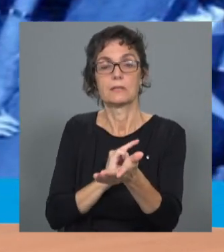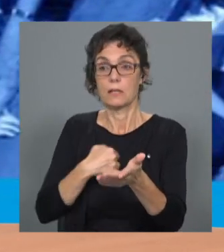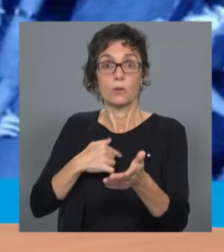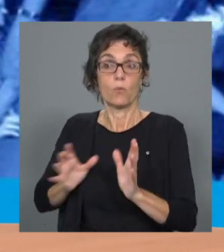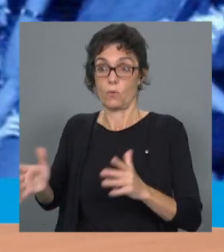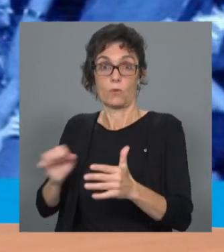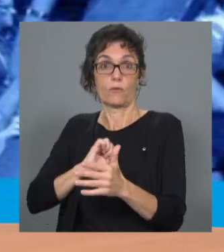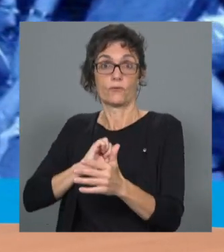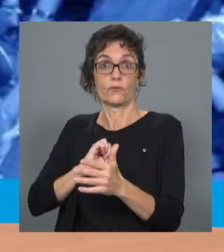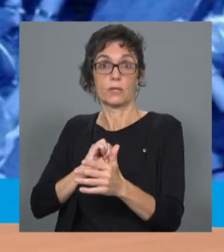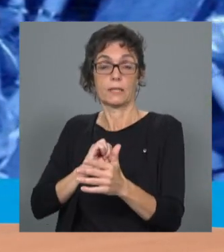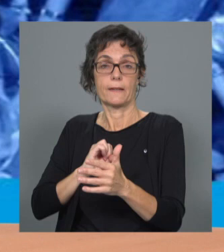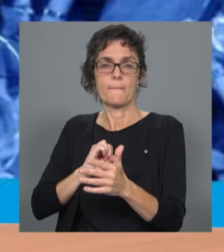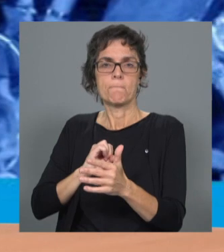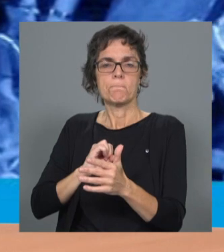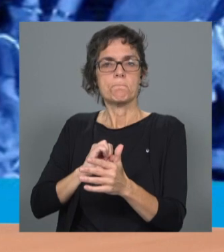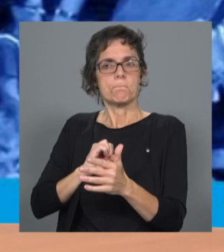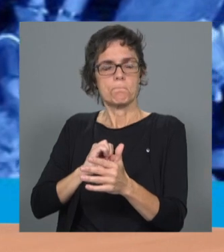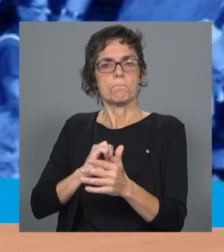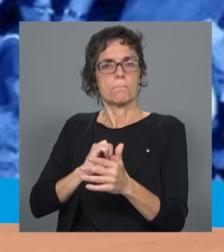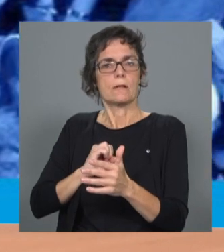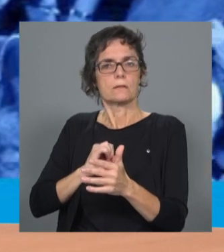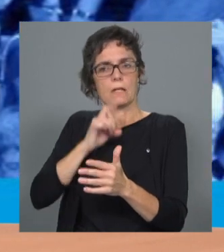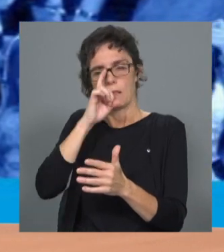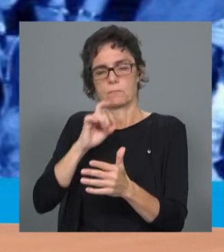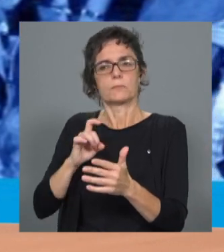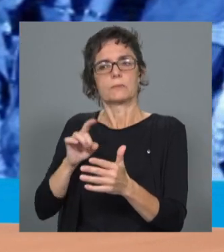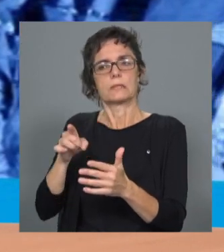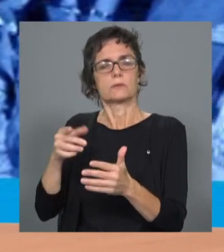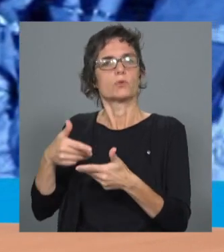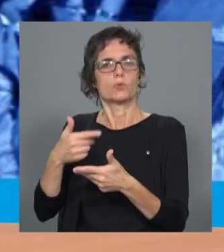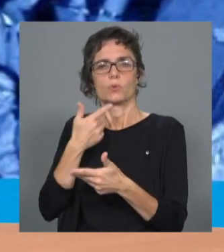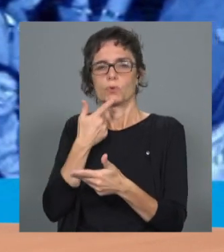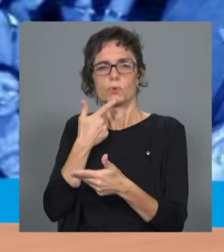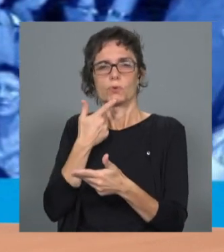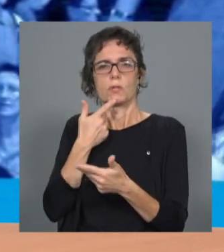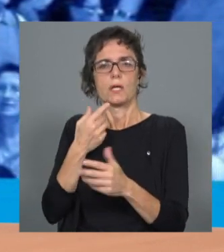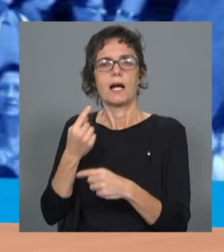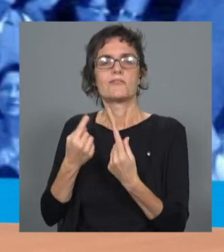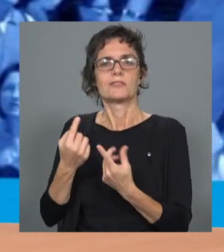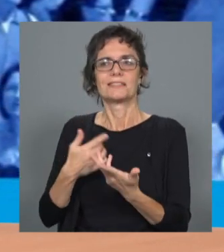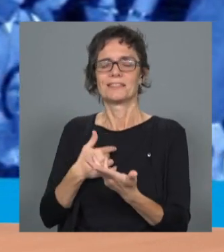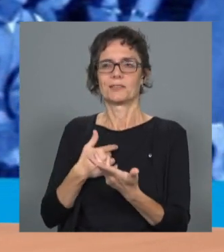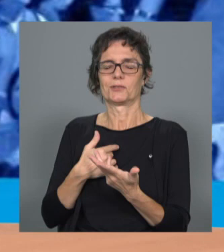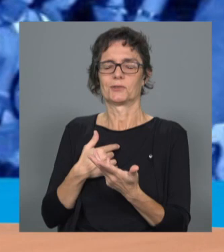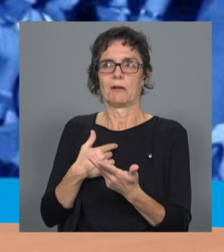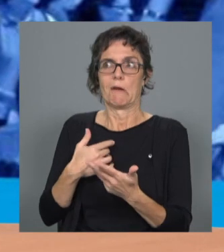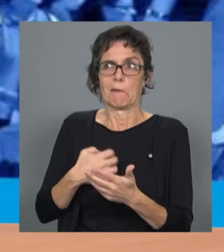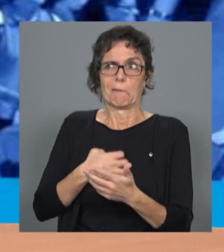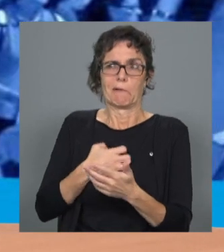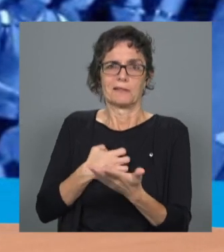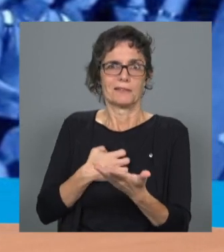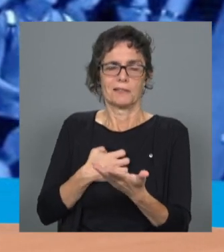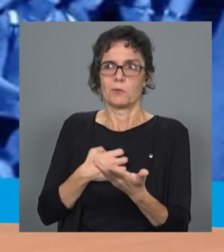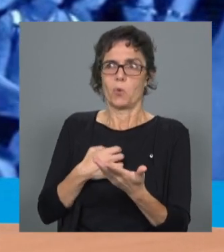foram de uma presença magnífica. Às vezes eu até ficava assim um bocadinho constrangido, não é? Ter